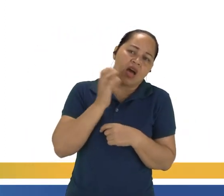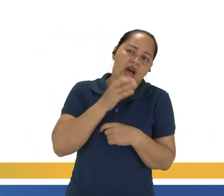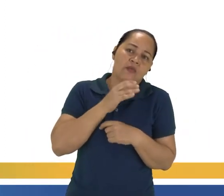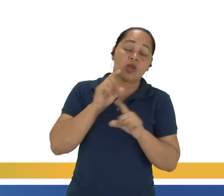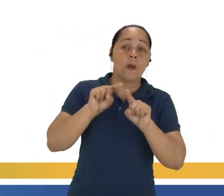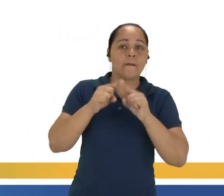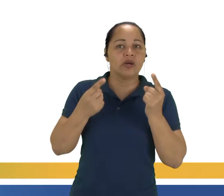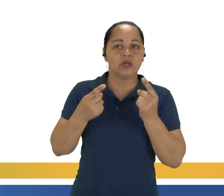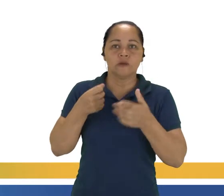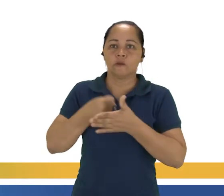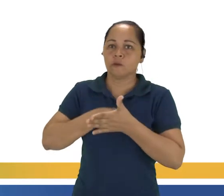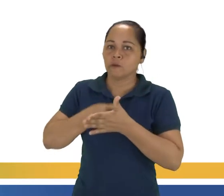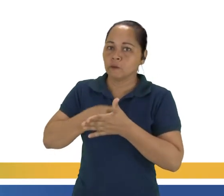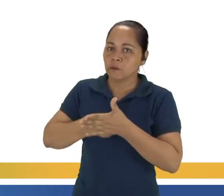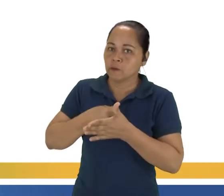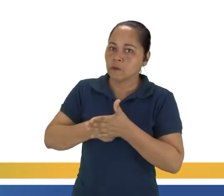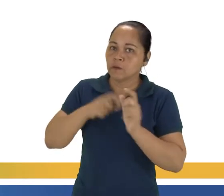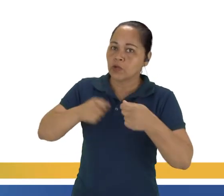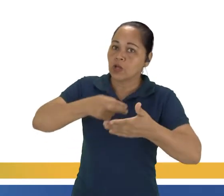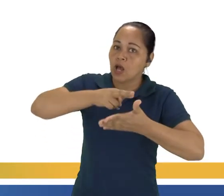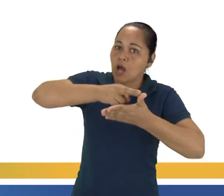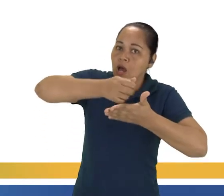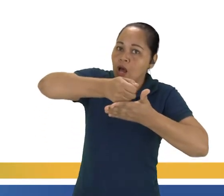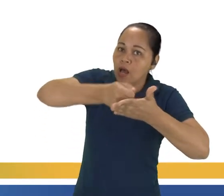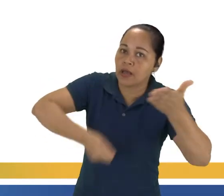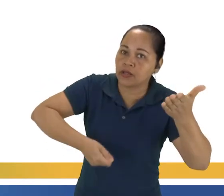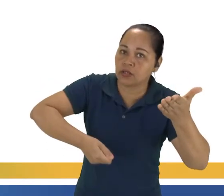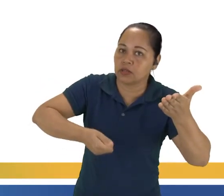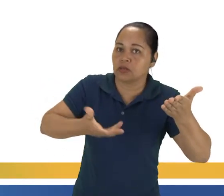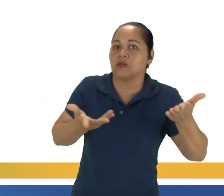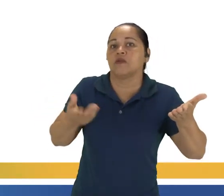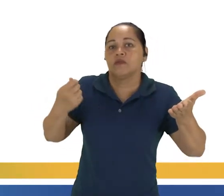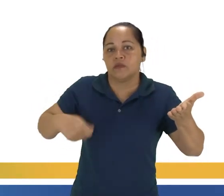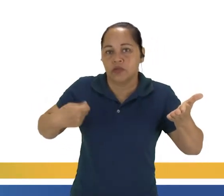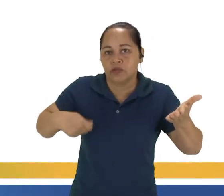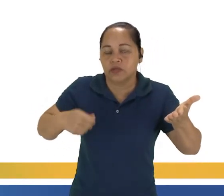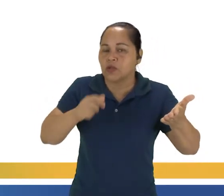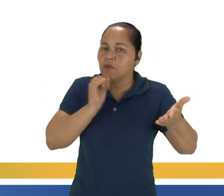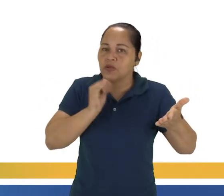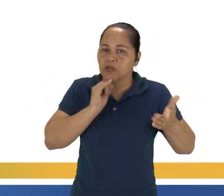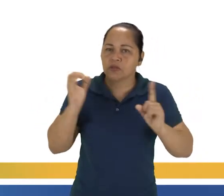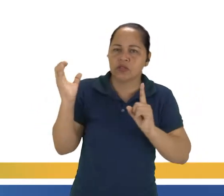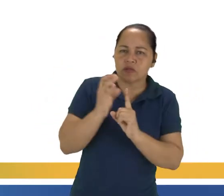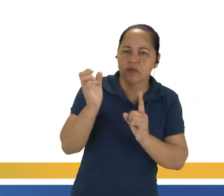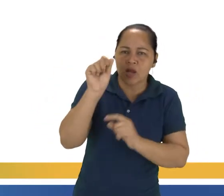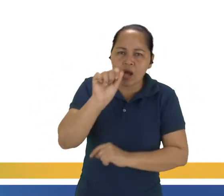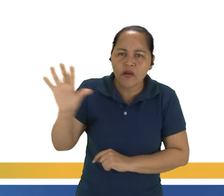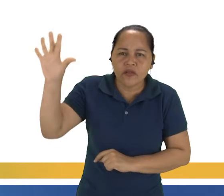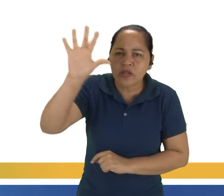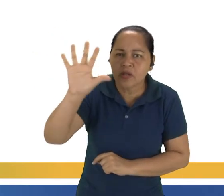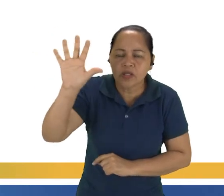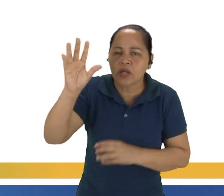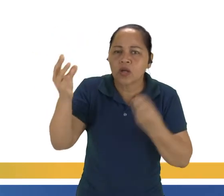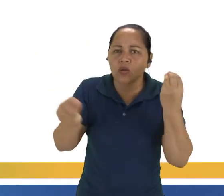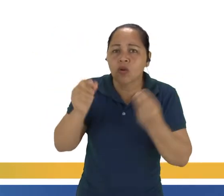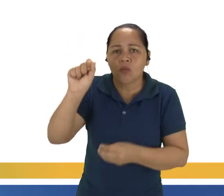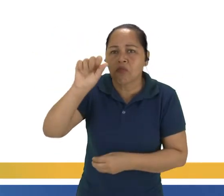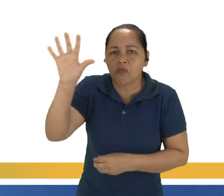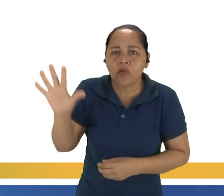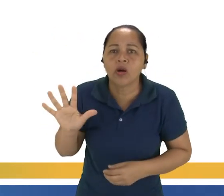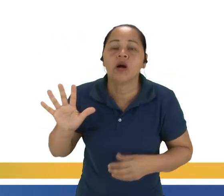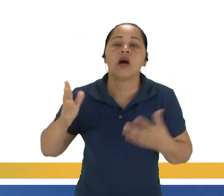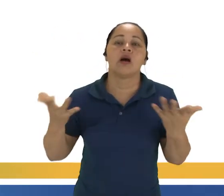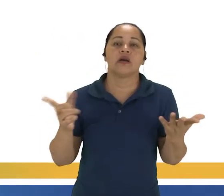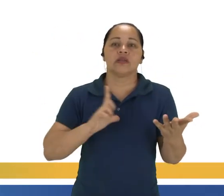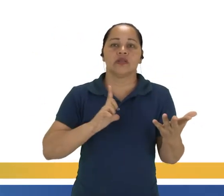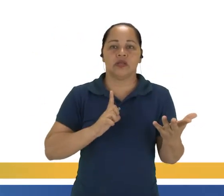ser cobrado até mesmo em uma redação. Vamos ver aí um pouco da influência africana. Na questão mais ligada à religião, nós temos aí